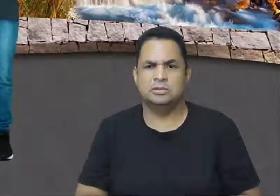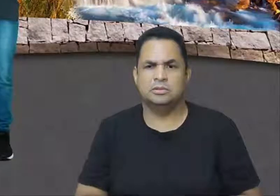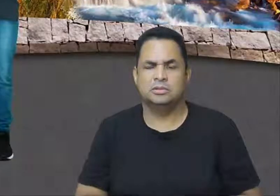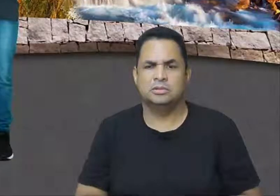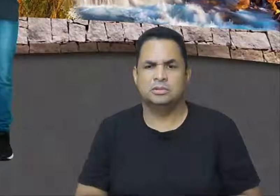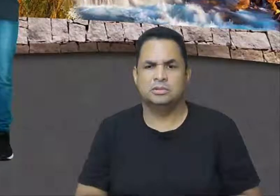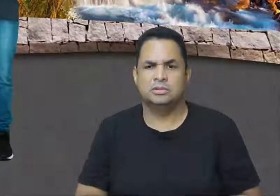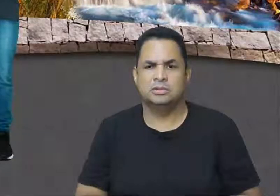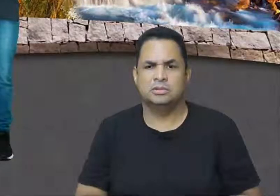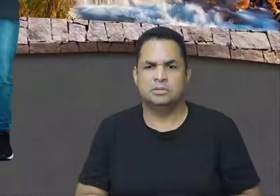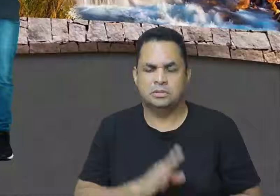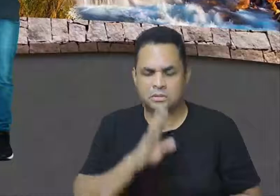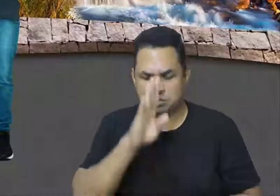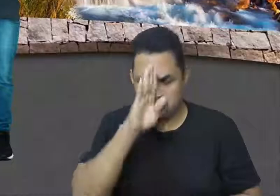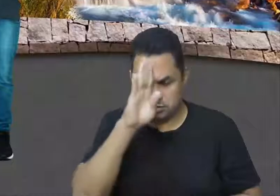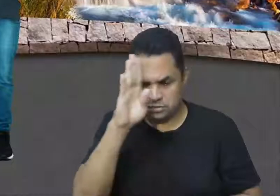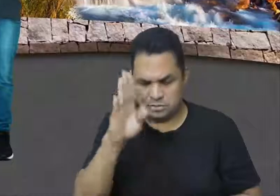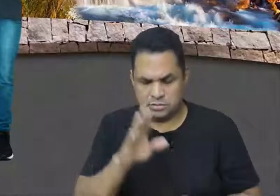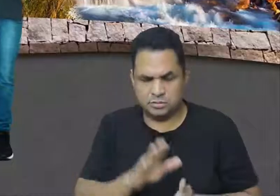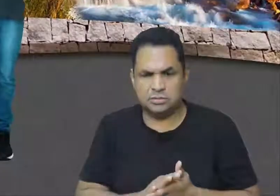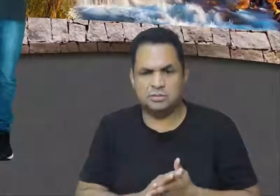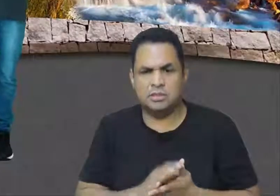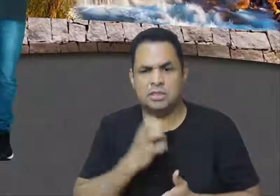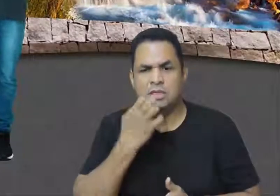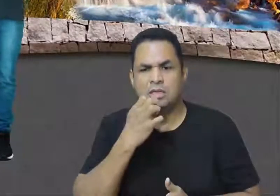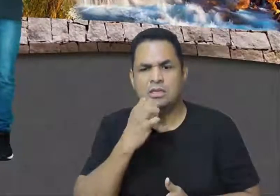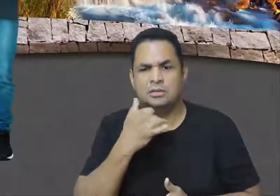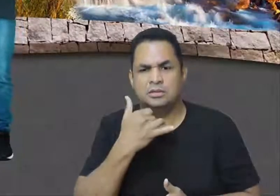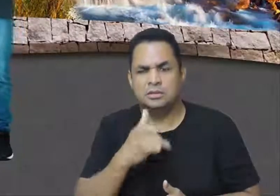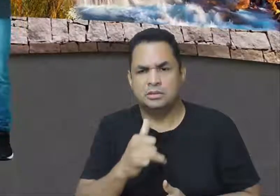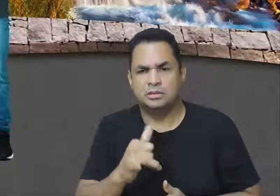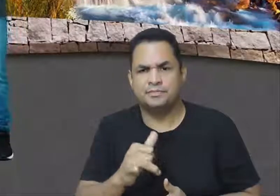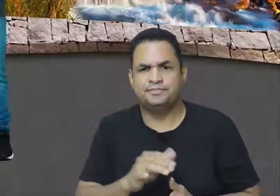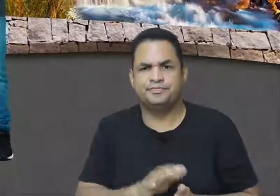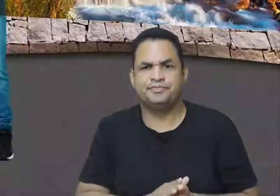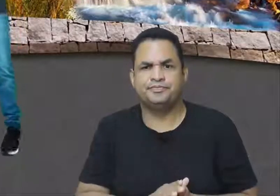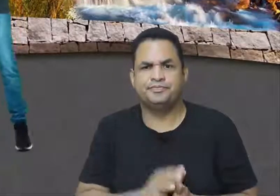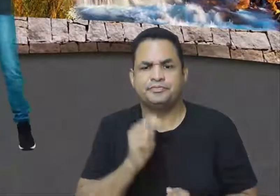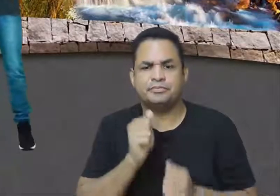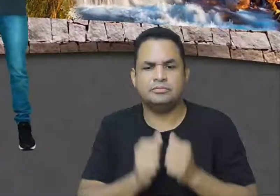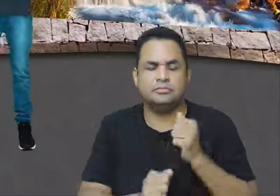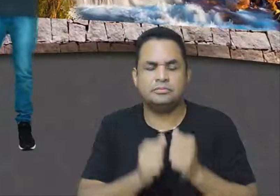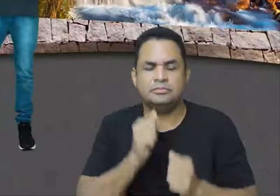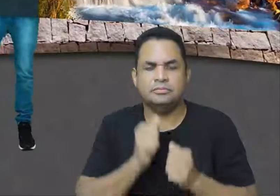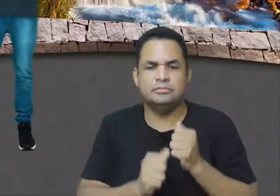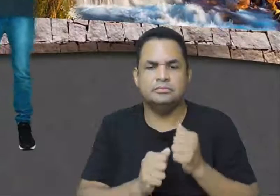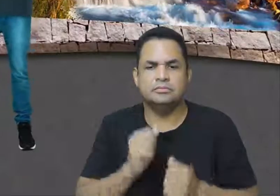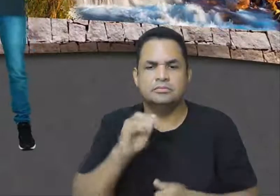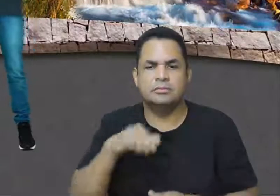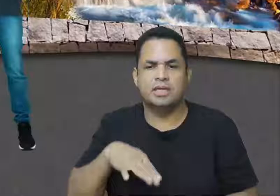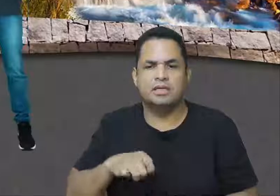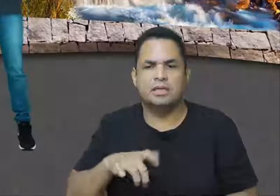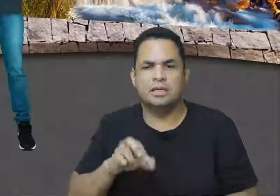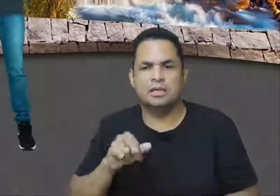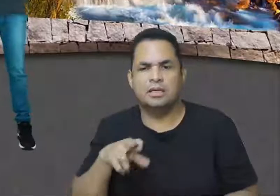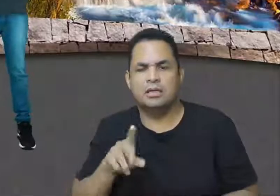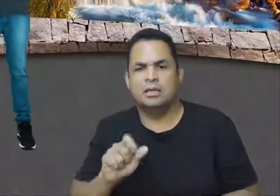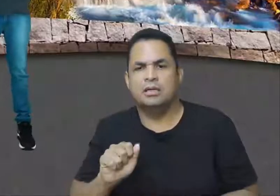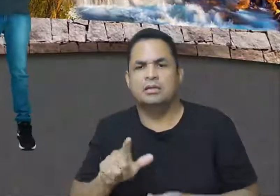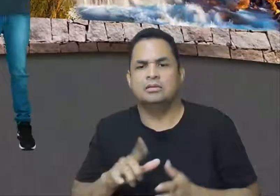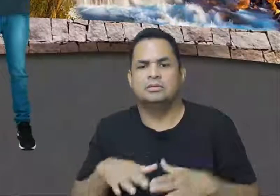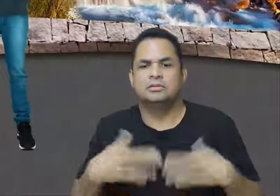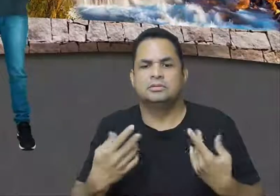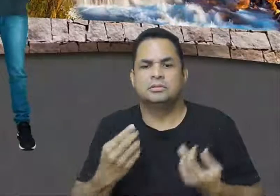E a principal fonte de energia da China é o carvão mineral. Portanto, em